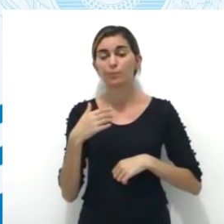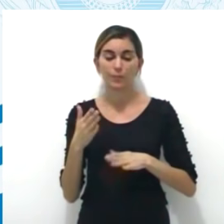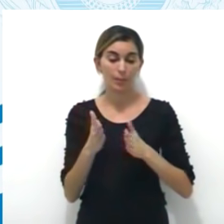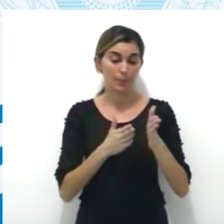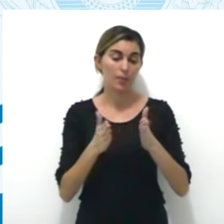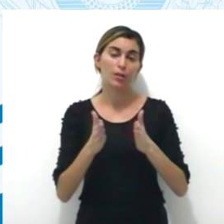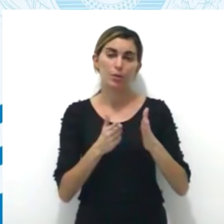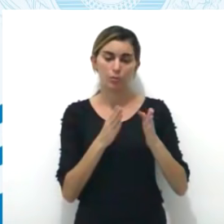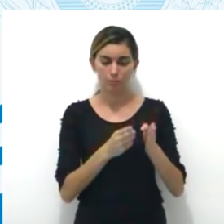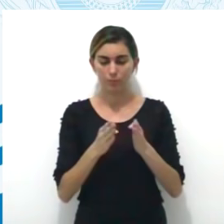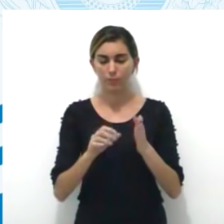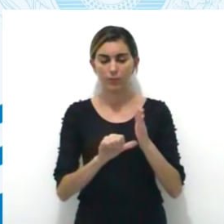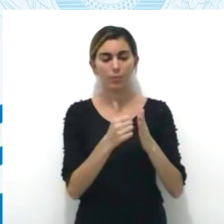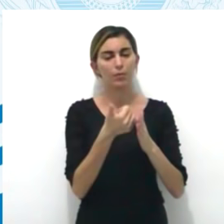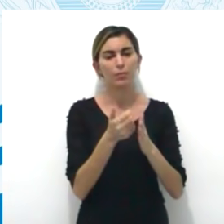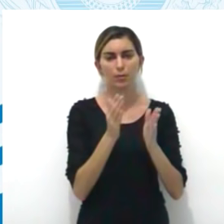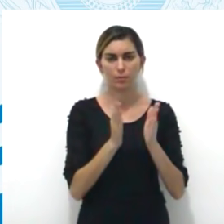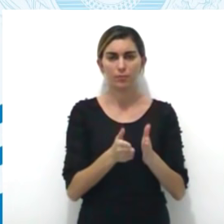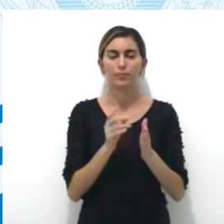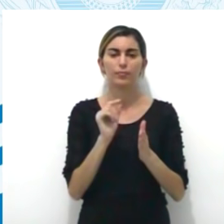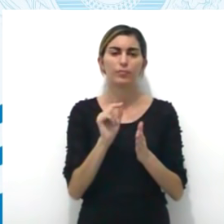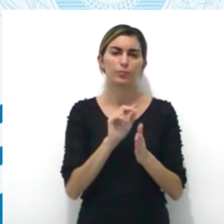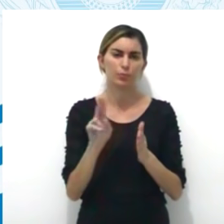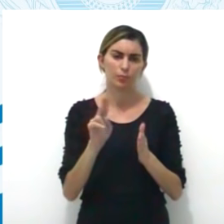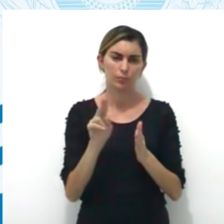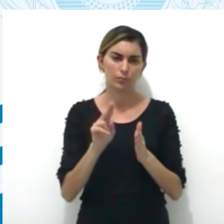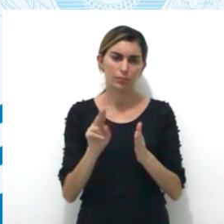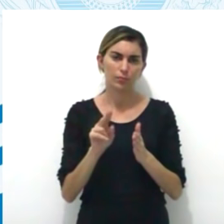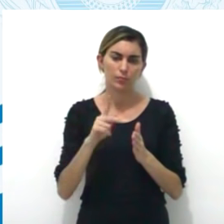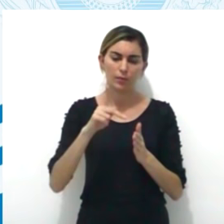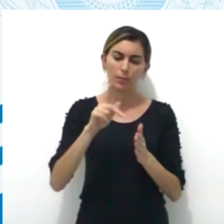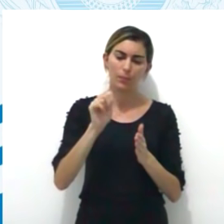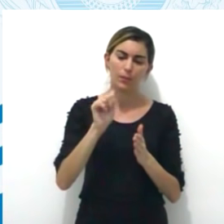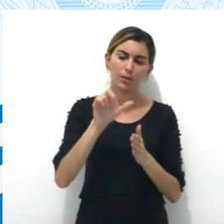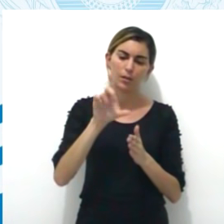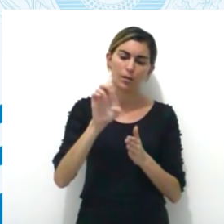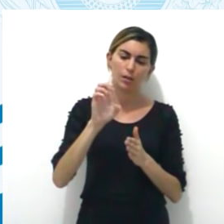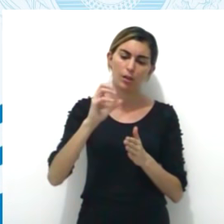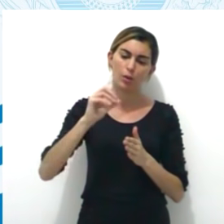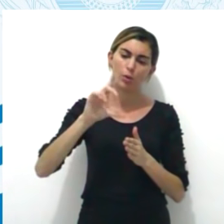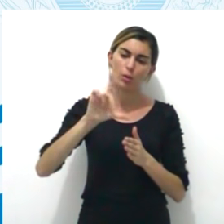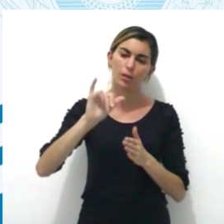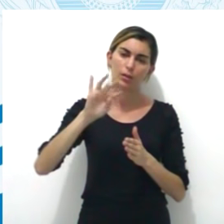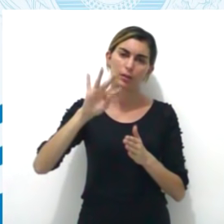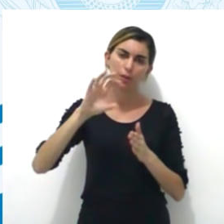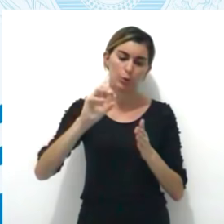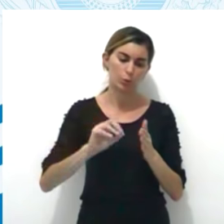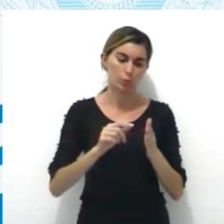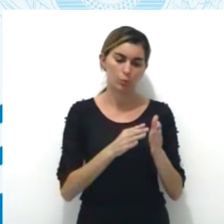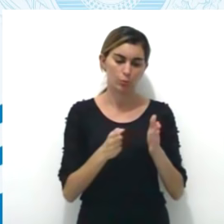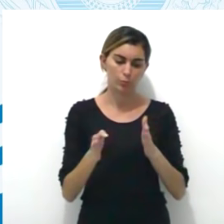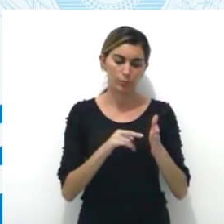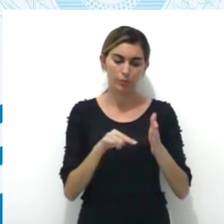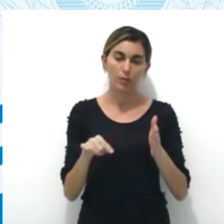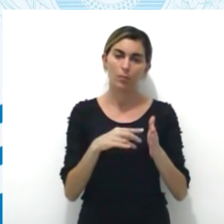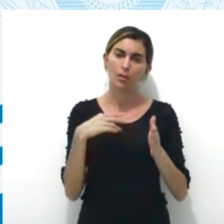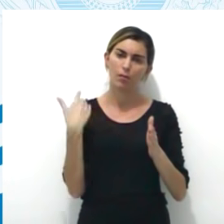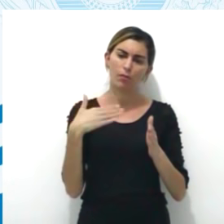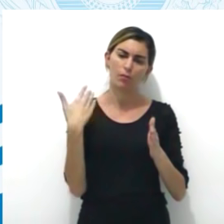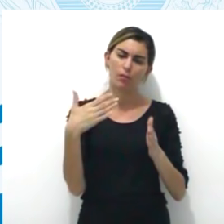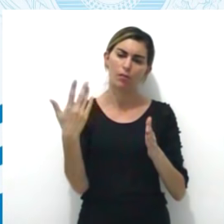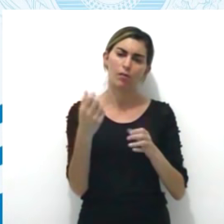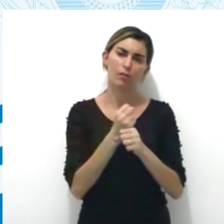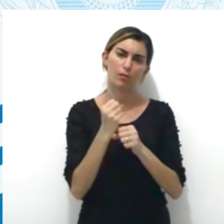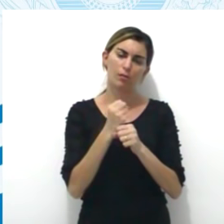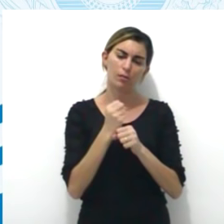longos períodos. O primeiro é chamado de quê? Paleolítico. Ou seja, foi o período mais